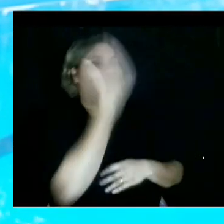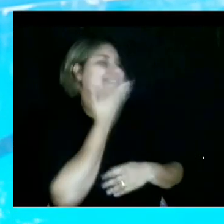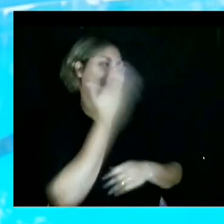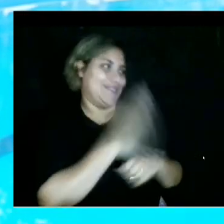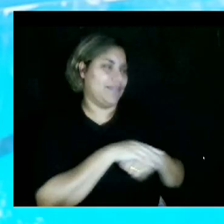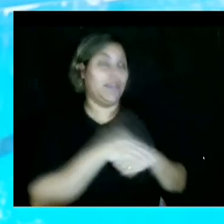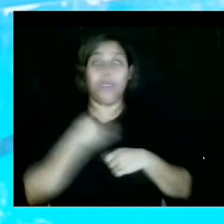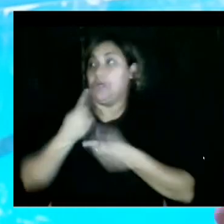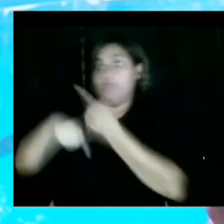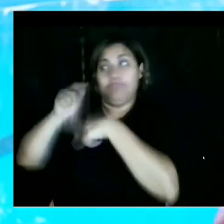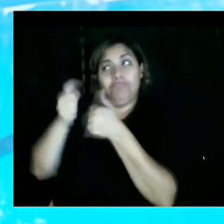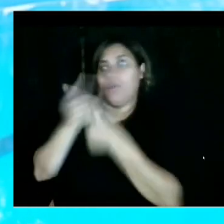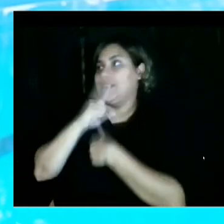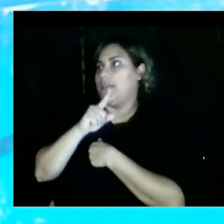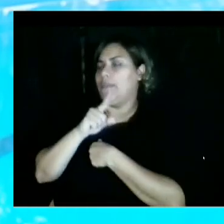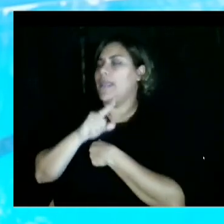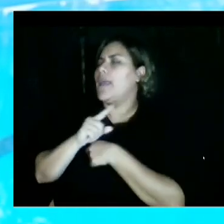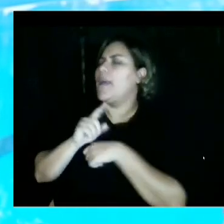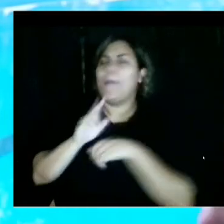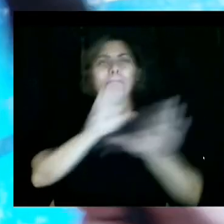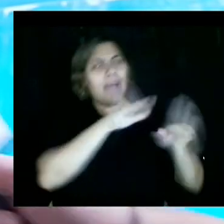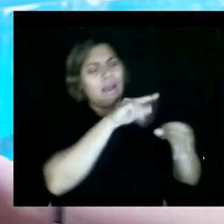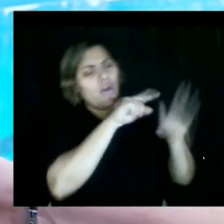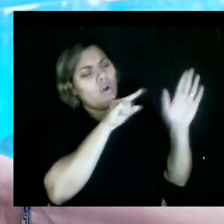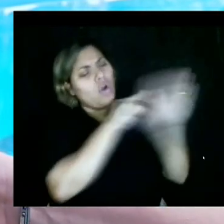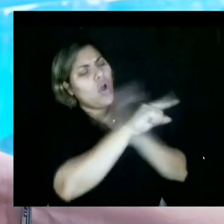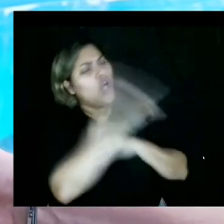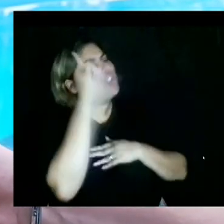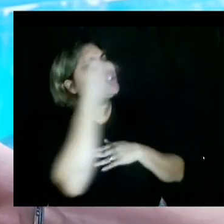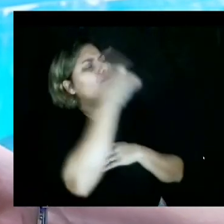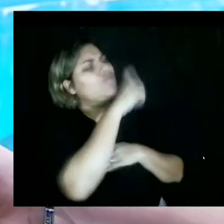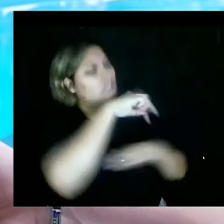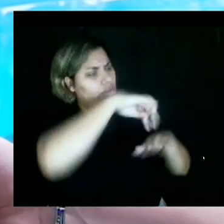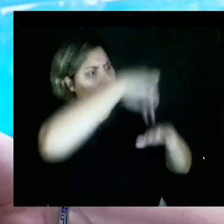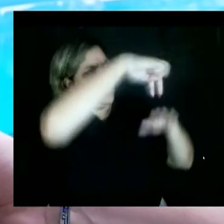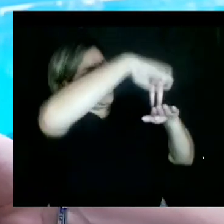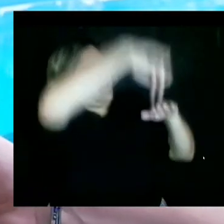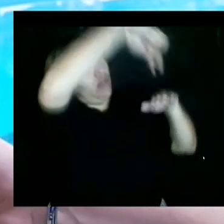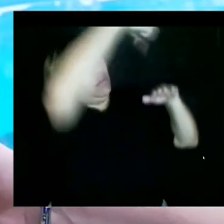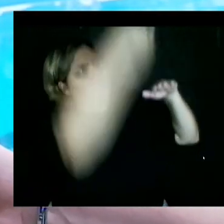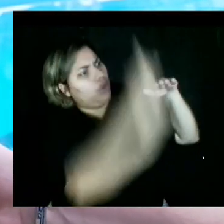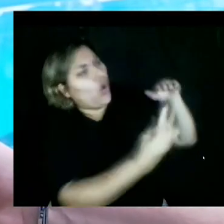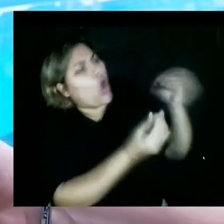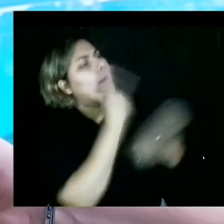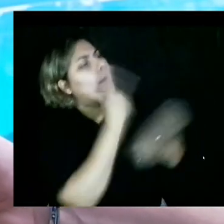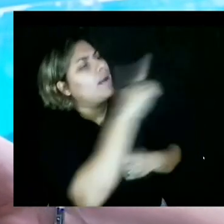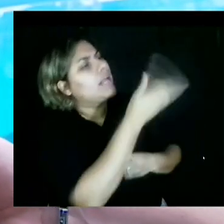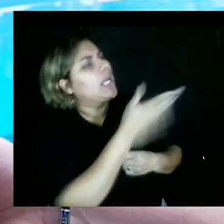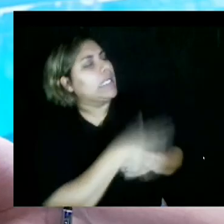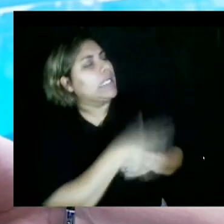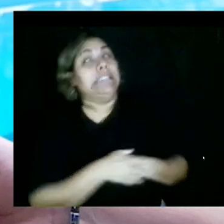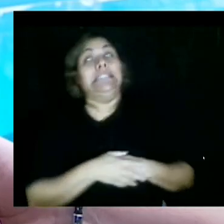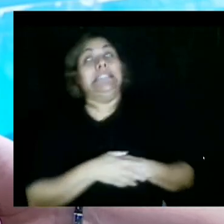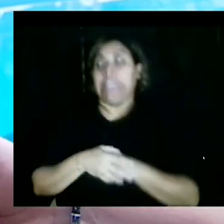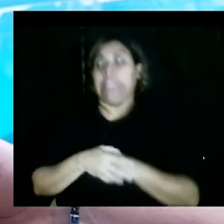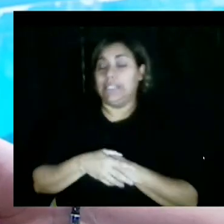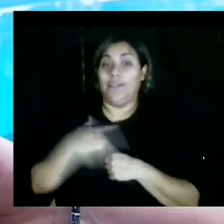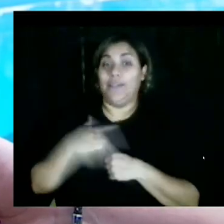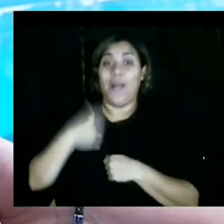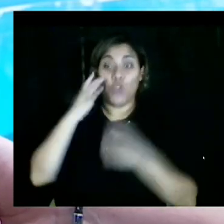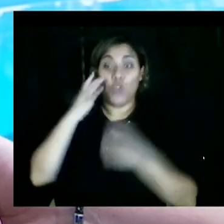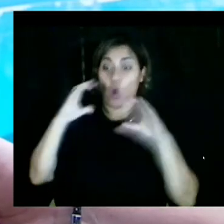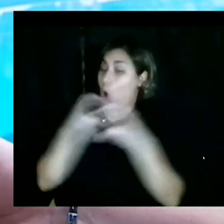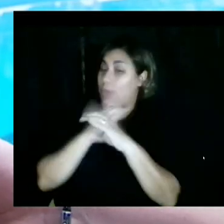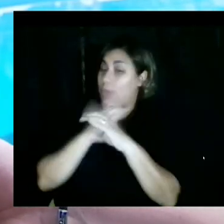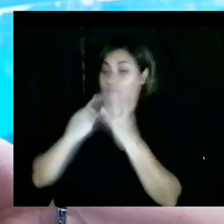difícil dos saltos ornamentais? Como que é isso? Eu acho que é o combo de tudo, né? Eu acho que